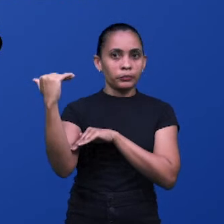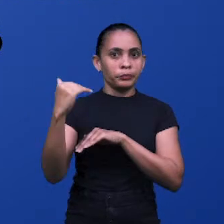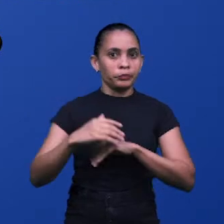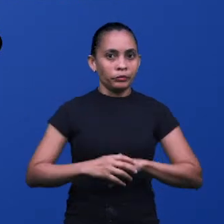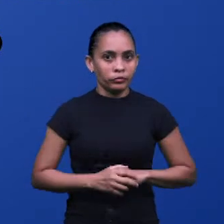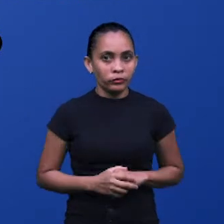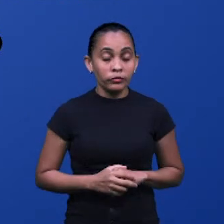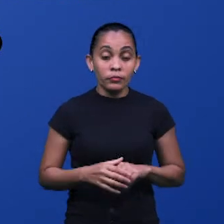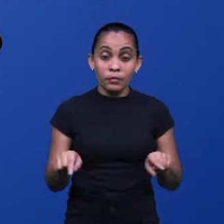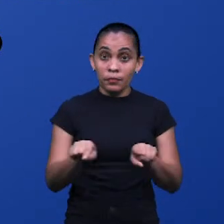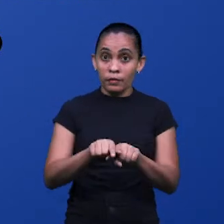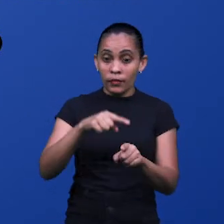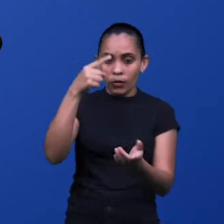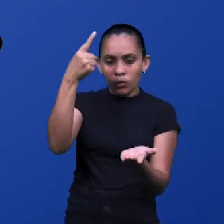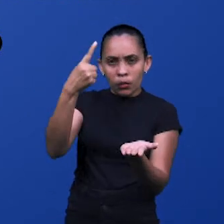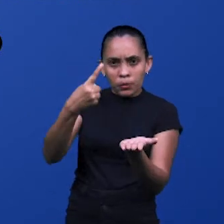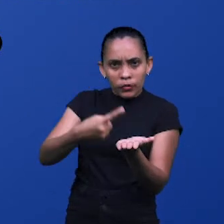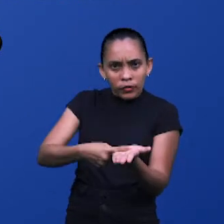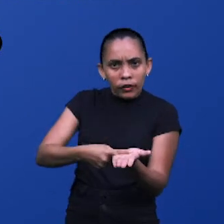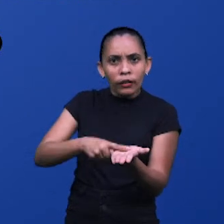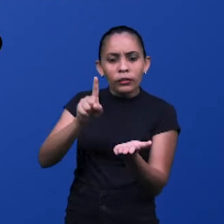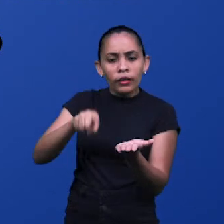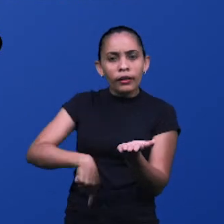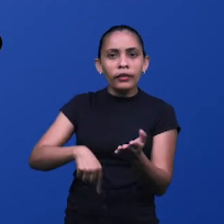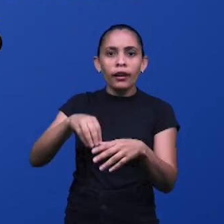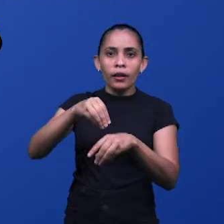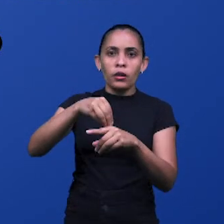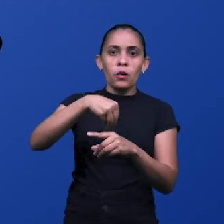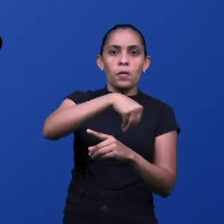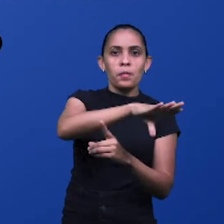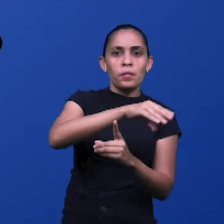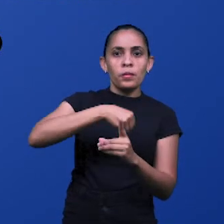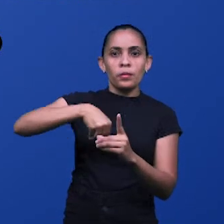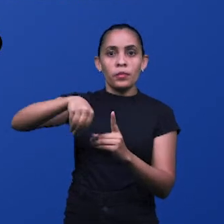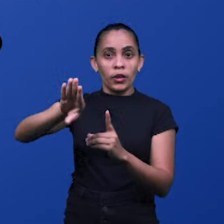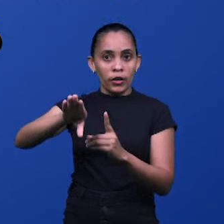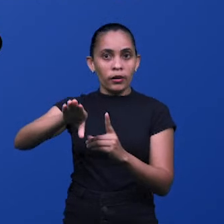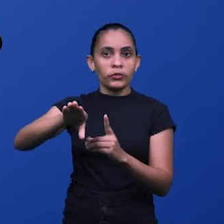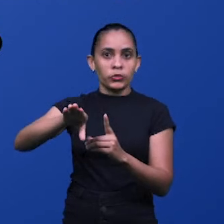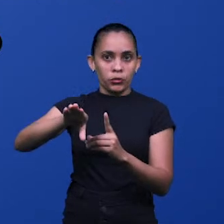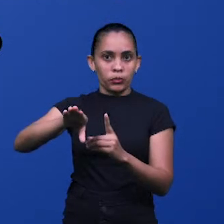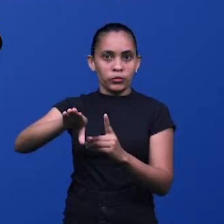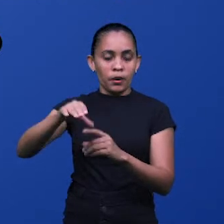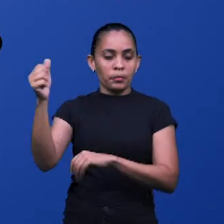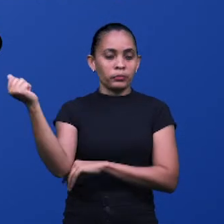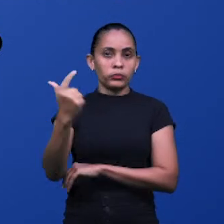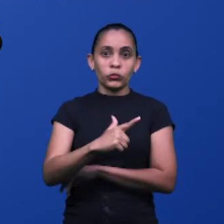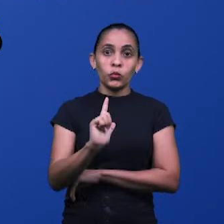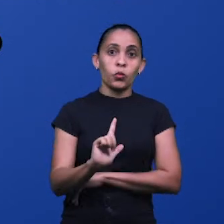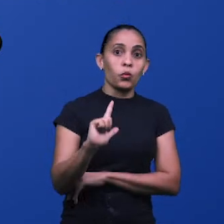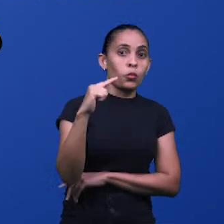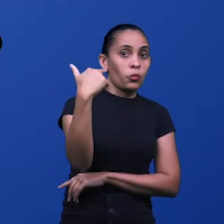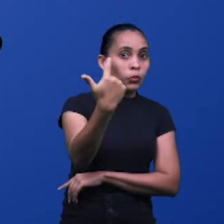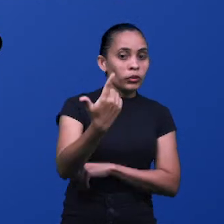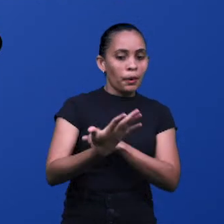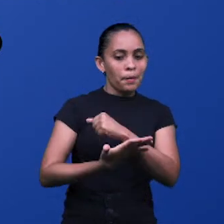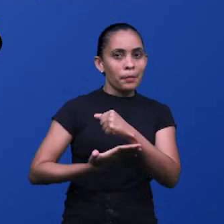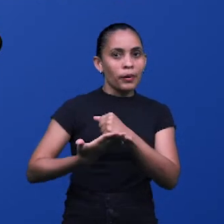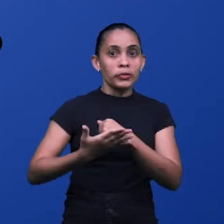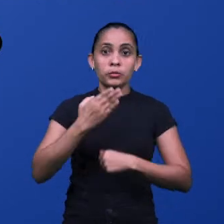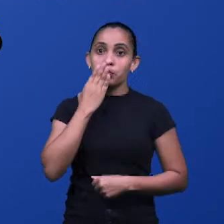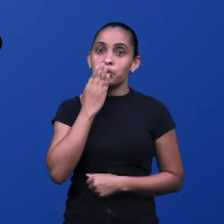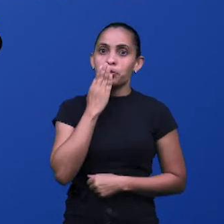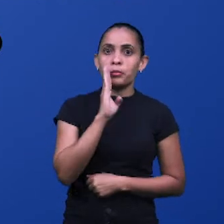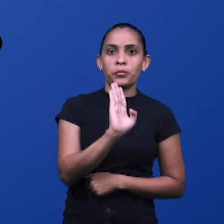também a aliança da qual ele é mediador é superior à antiga, sendo baseada em